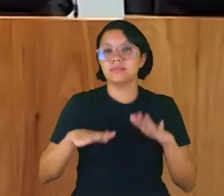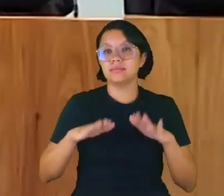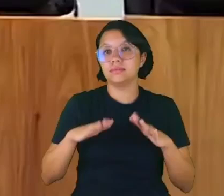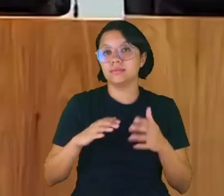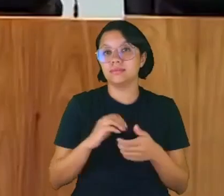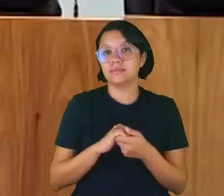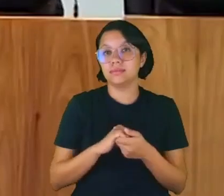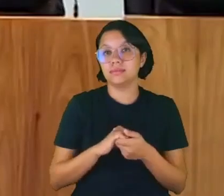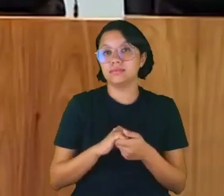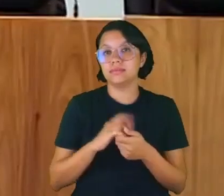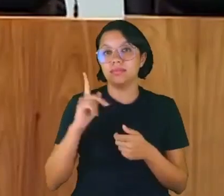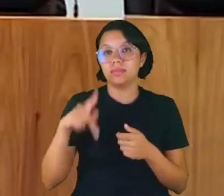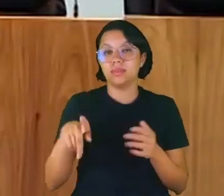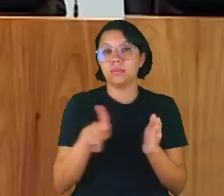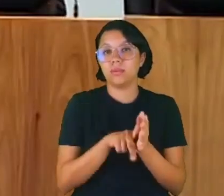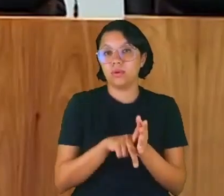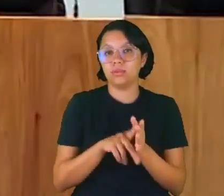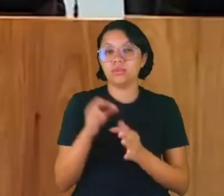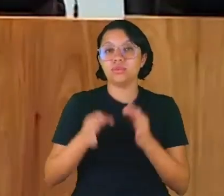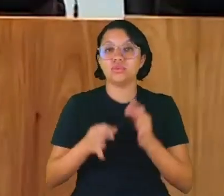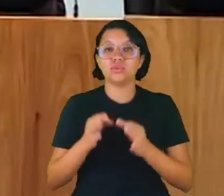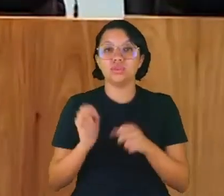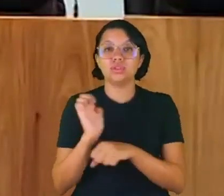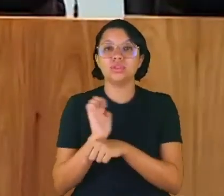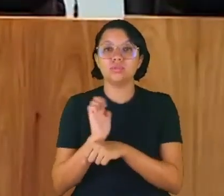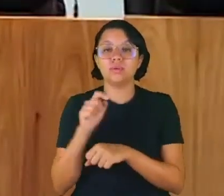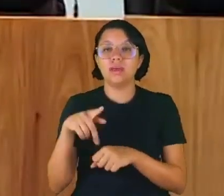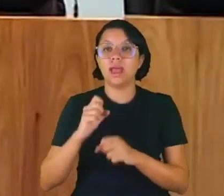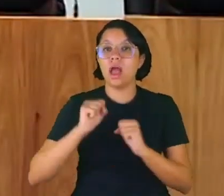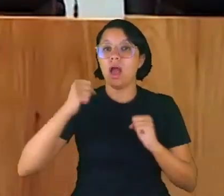embora oriundo da Justiça